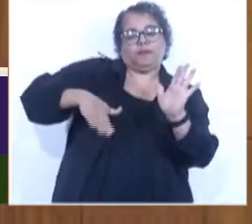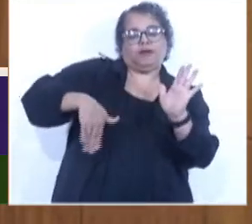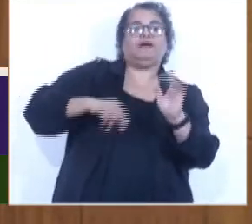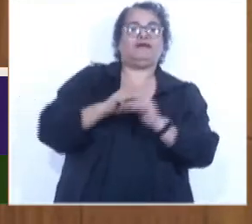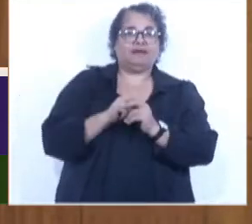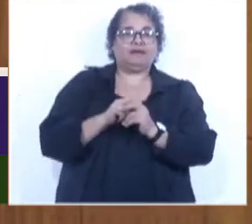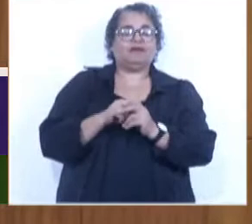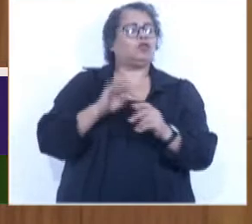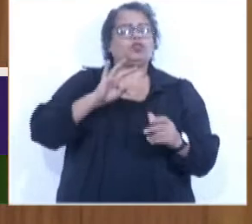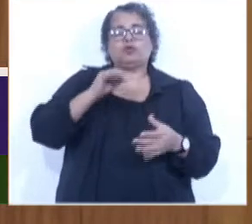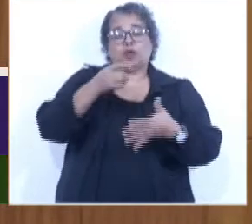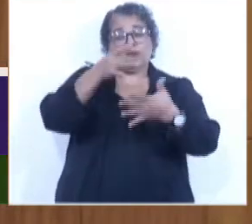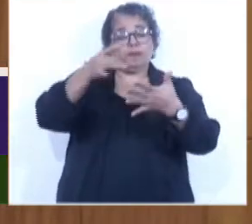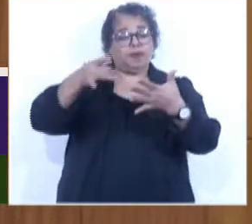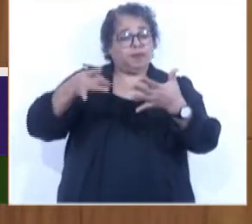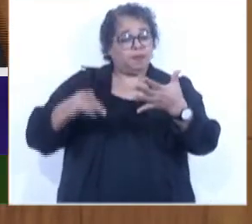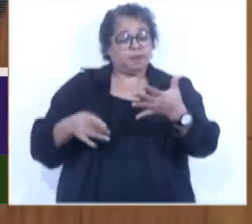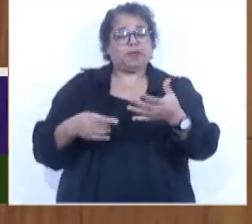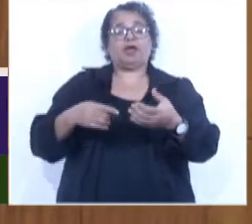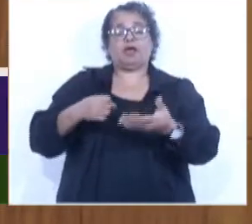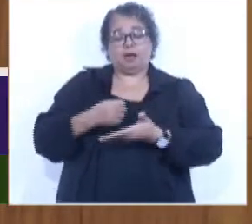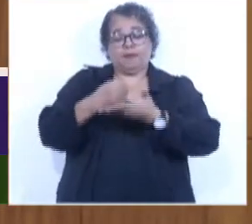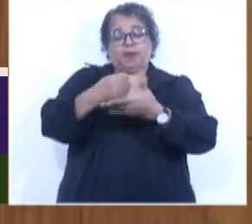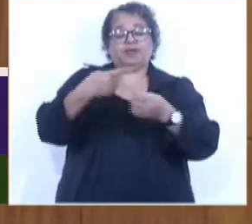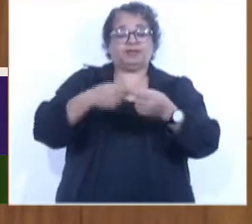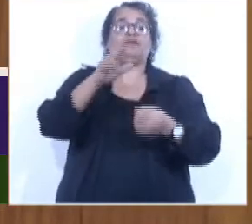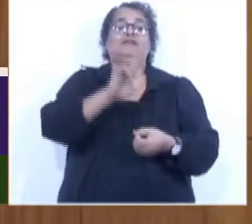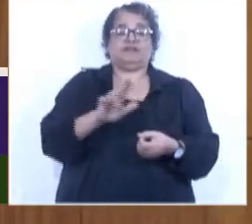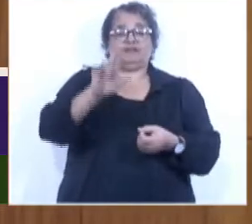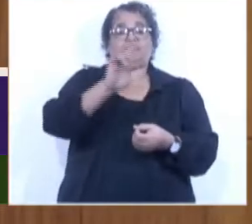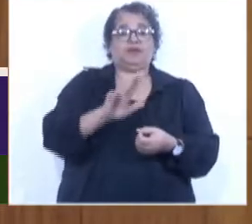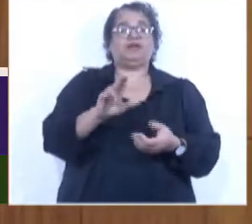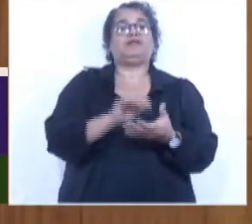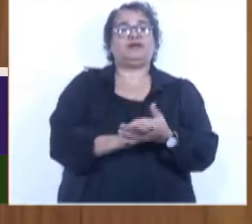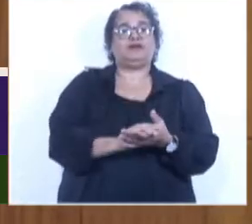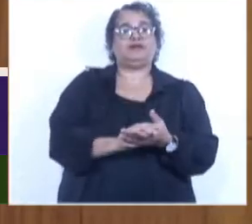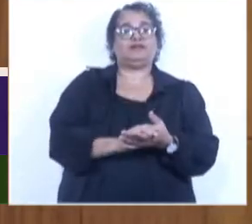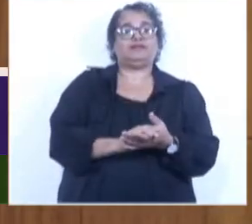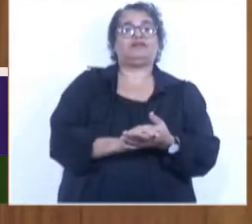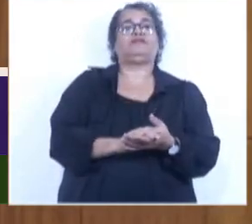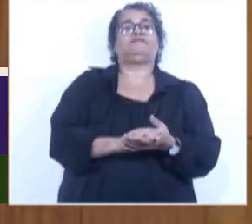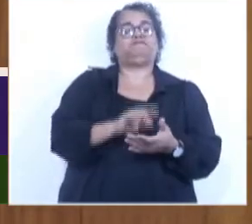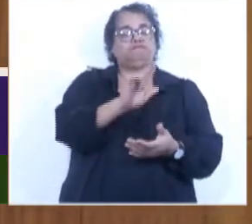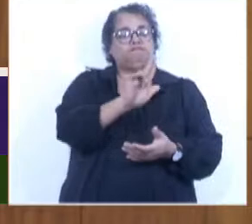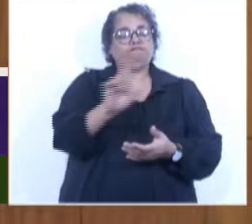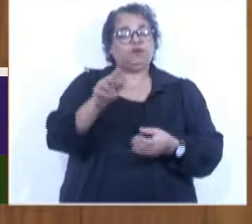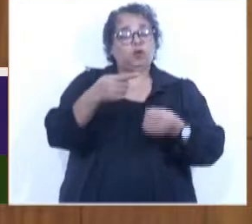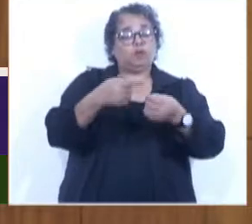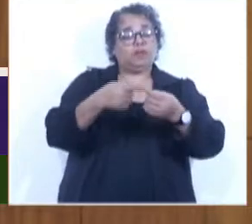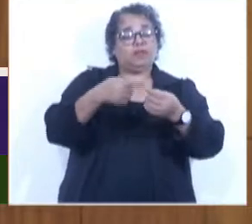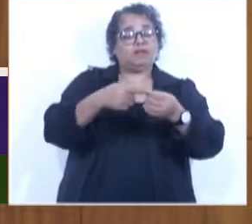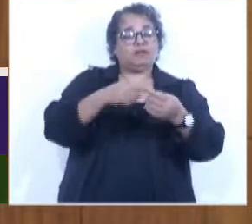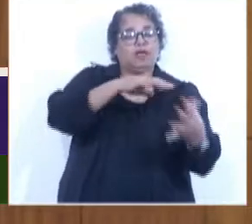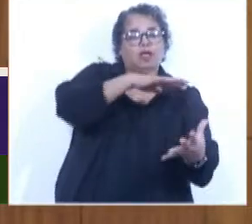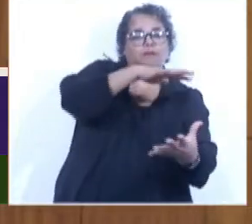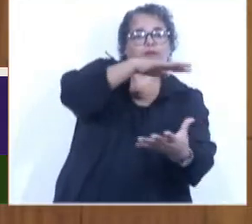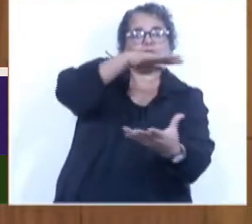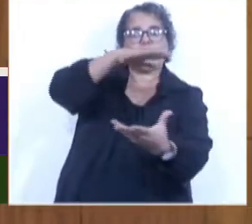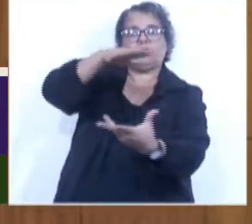Clube tem feito para Uberlândia levando Uberlândia o nome de Uberlândia para o mundo